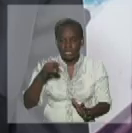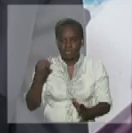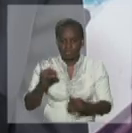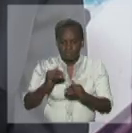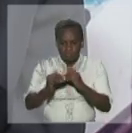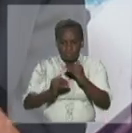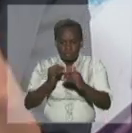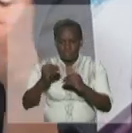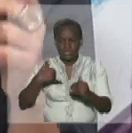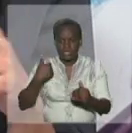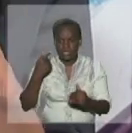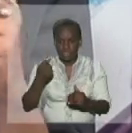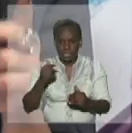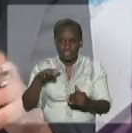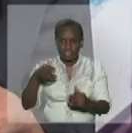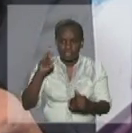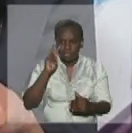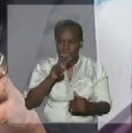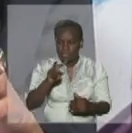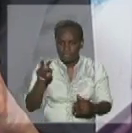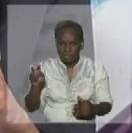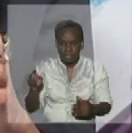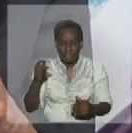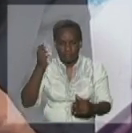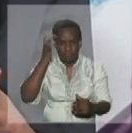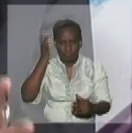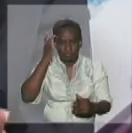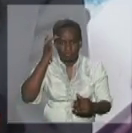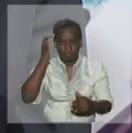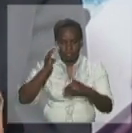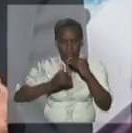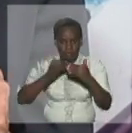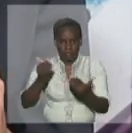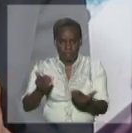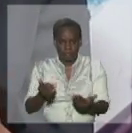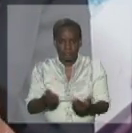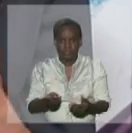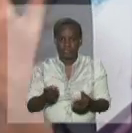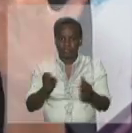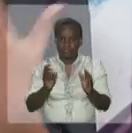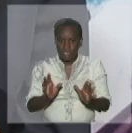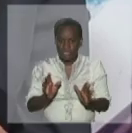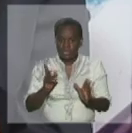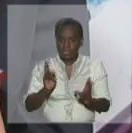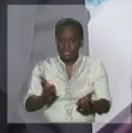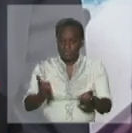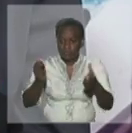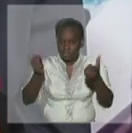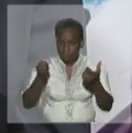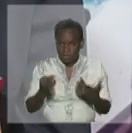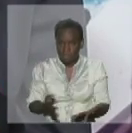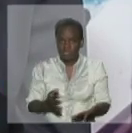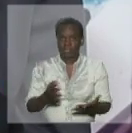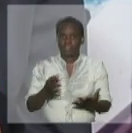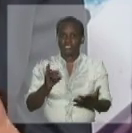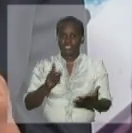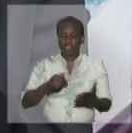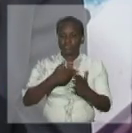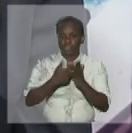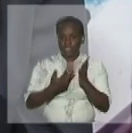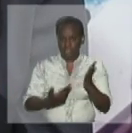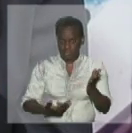dá para ver com 7 anos como é que vai ser o amadurecimento dele. Mas uma coisa que a gente sempre fala aqui no programa